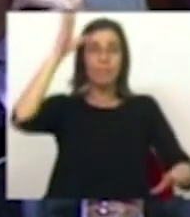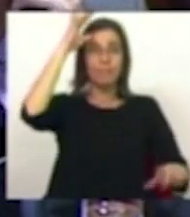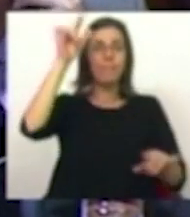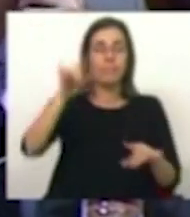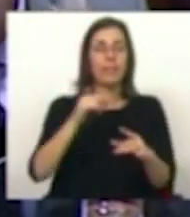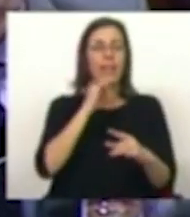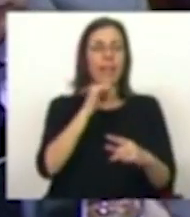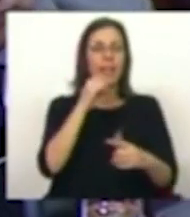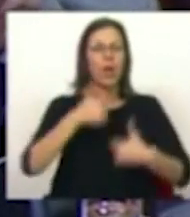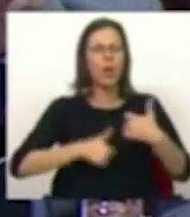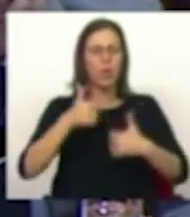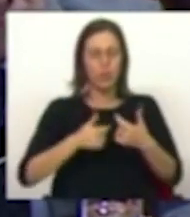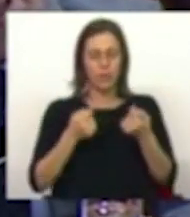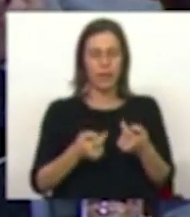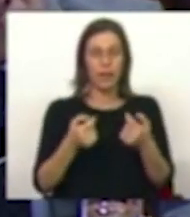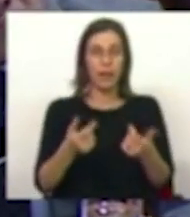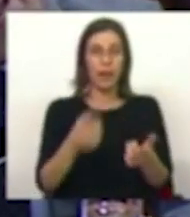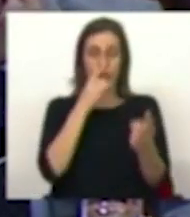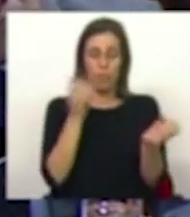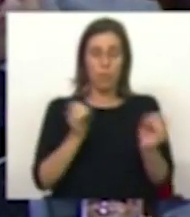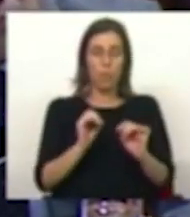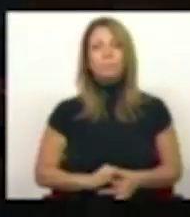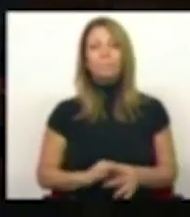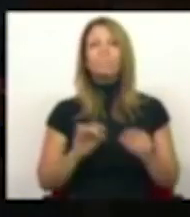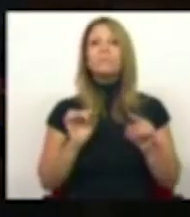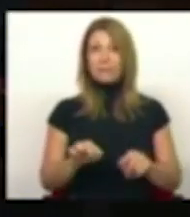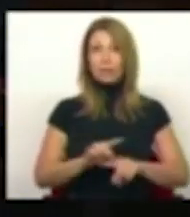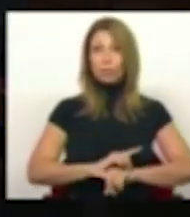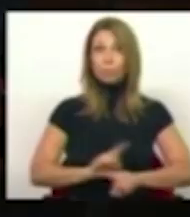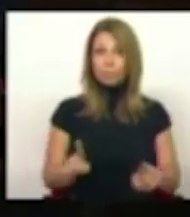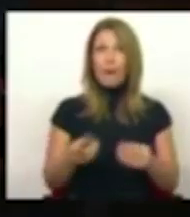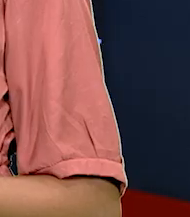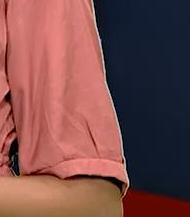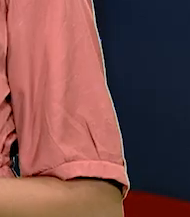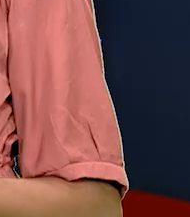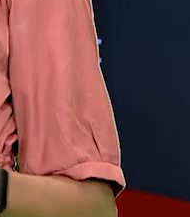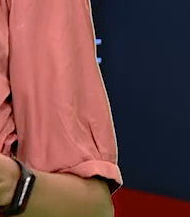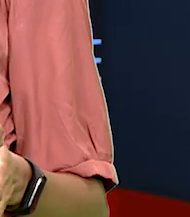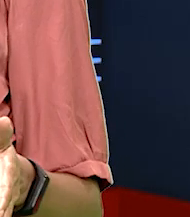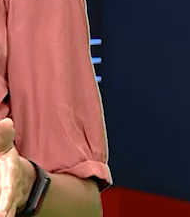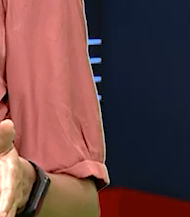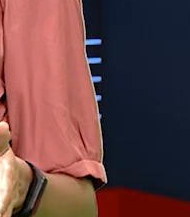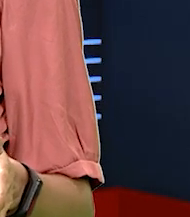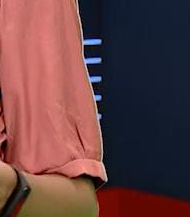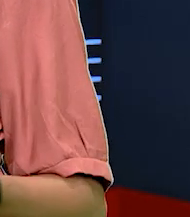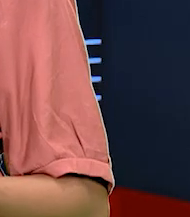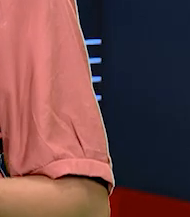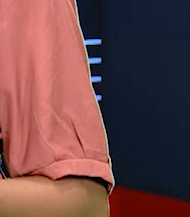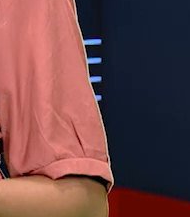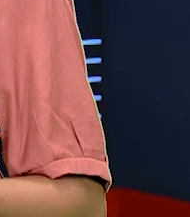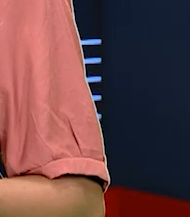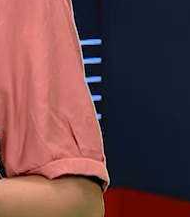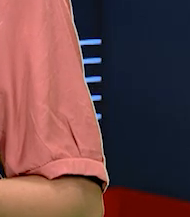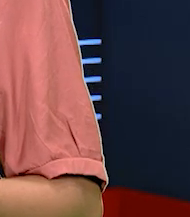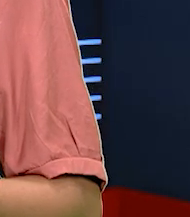tem havido sucessivos concursos onde não tem havido um número de concorrentes suficientes. O ator brasileiro Gregório